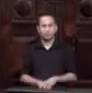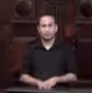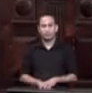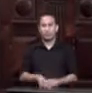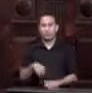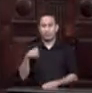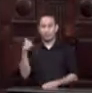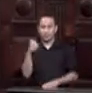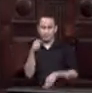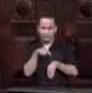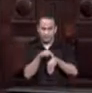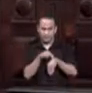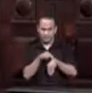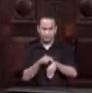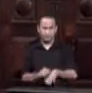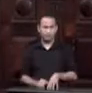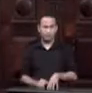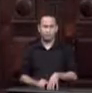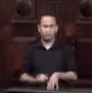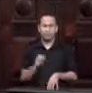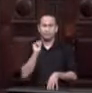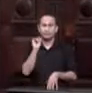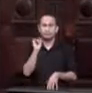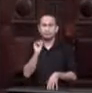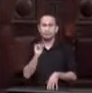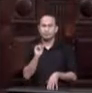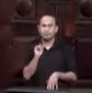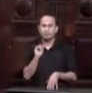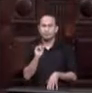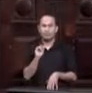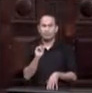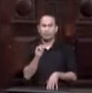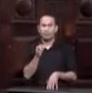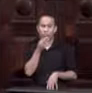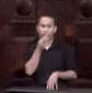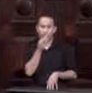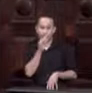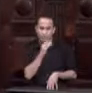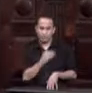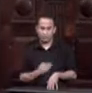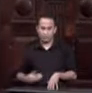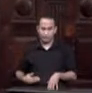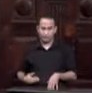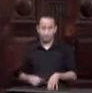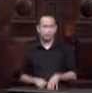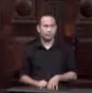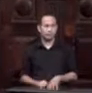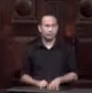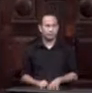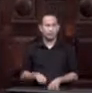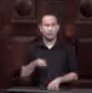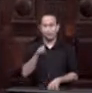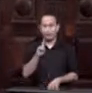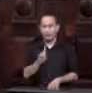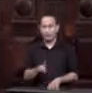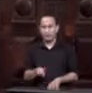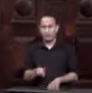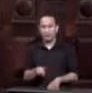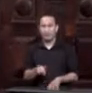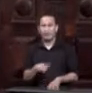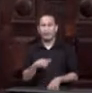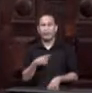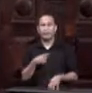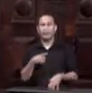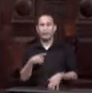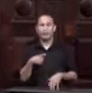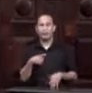primeiro momento, o que se levou à opinião pública era a base do orçamento